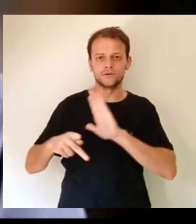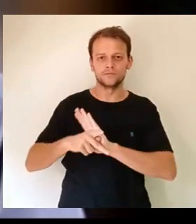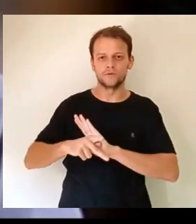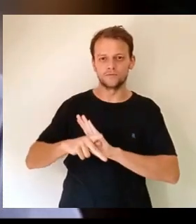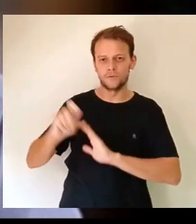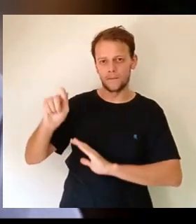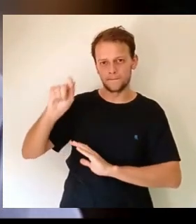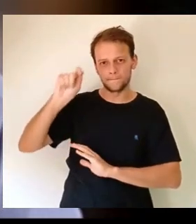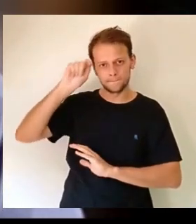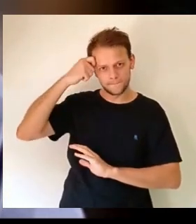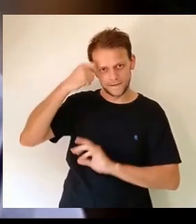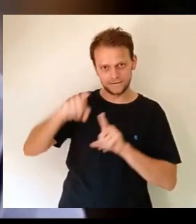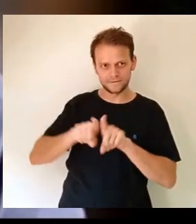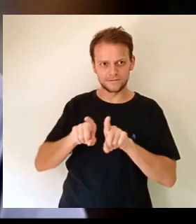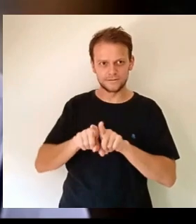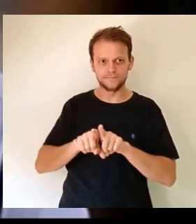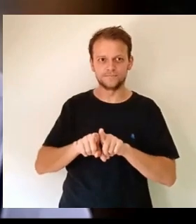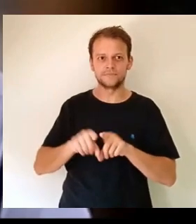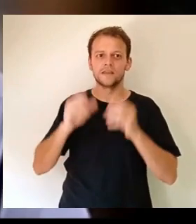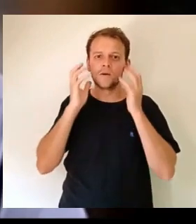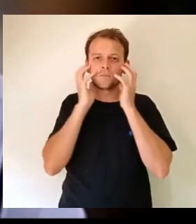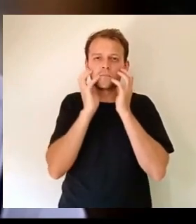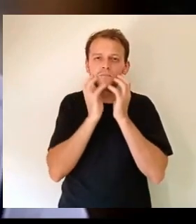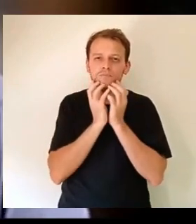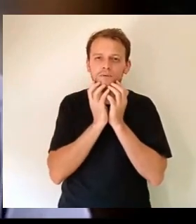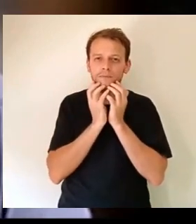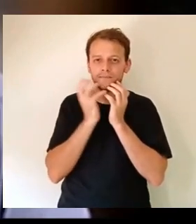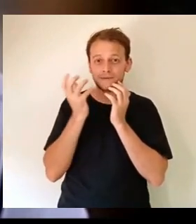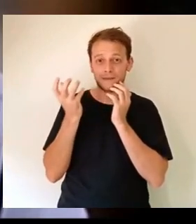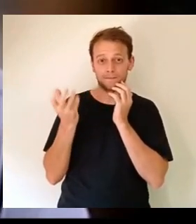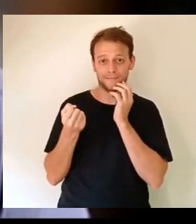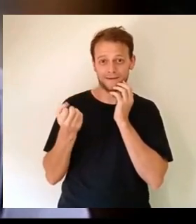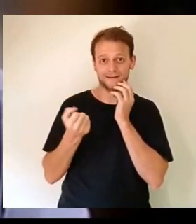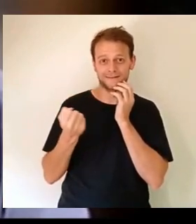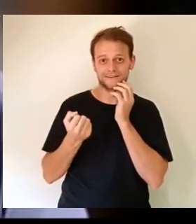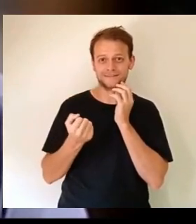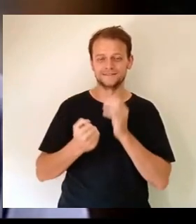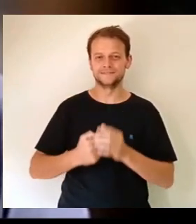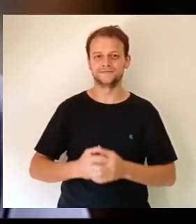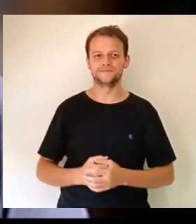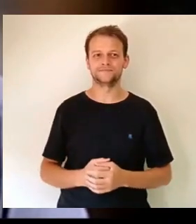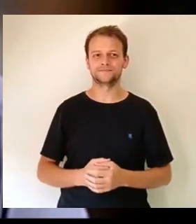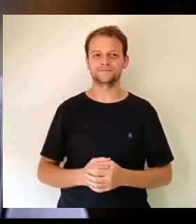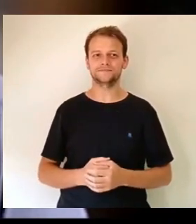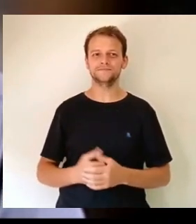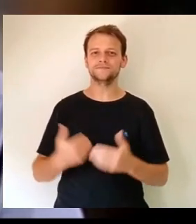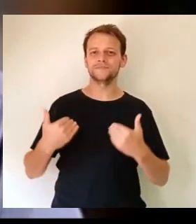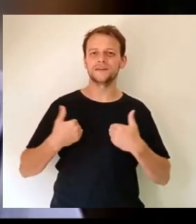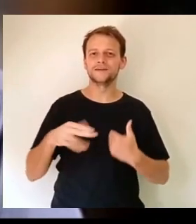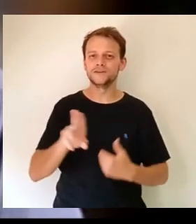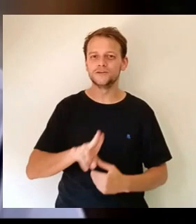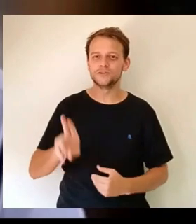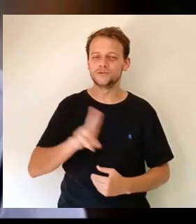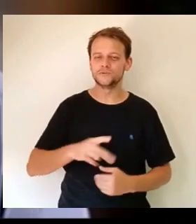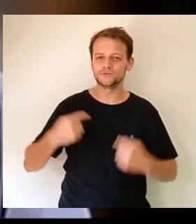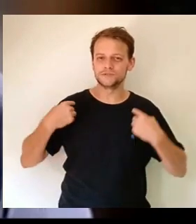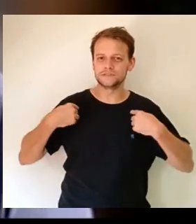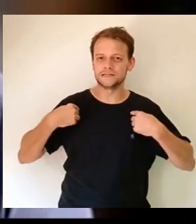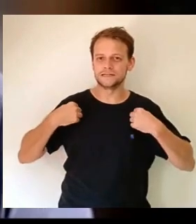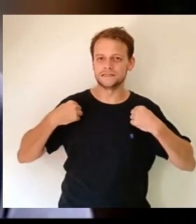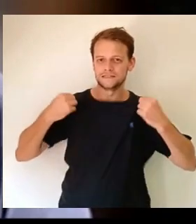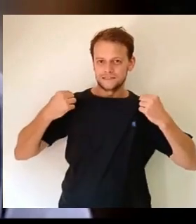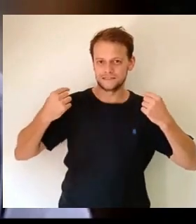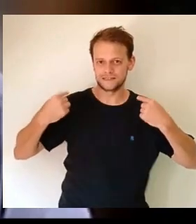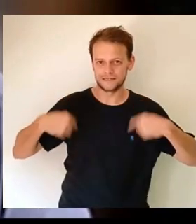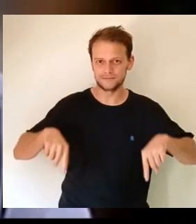mas estão presos, cabelos pretos compridos, mas estão presos. Tenho uma barba que já está bem branca. Estou